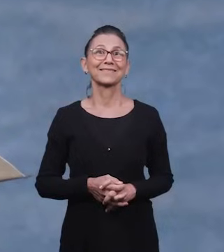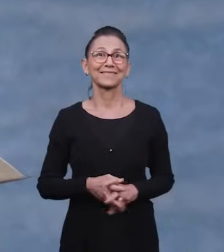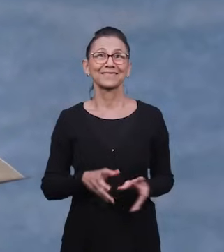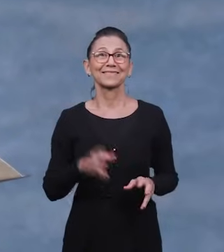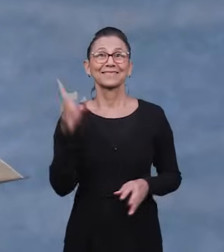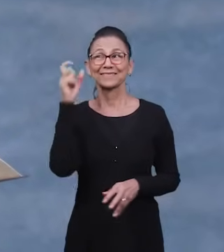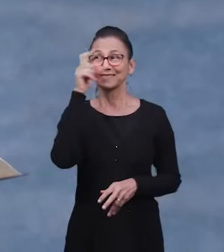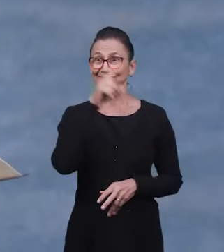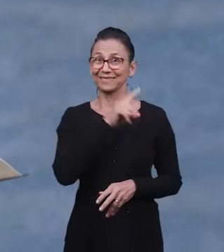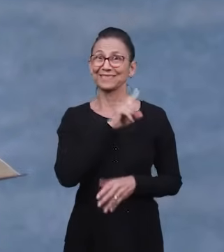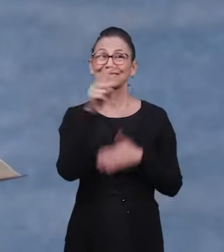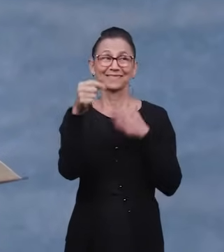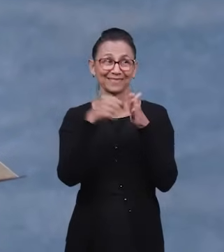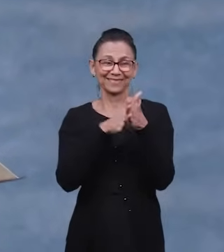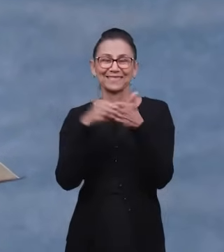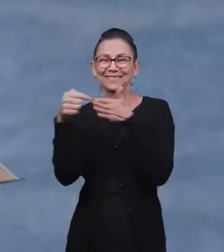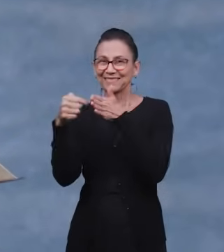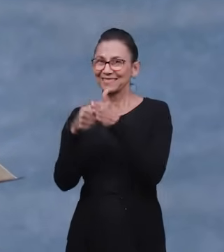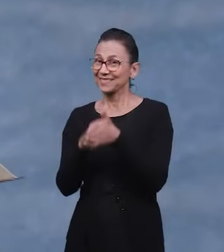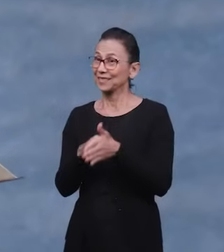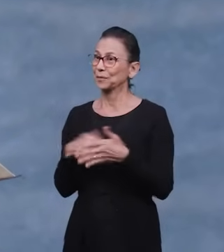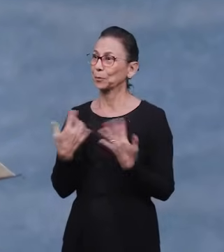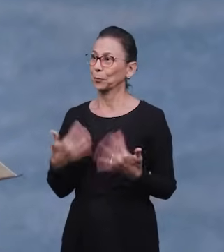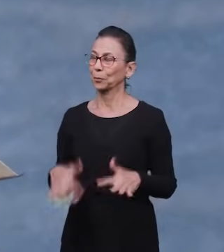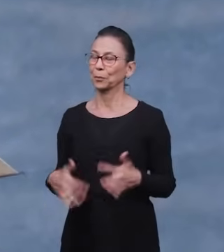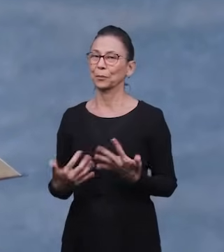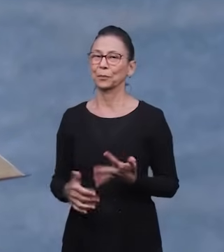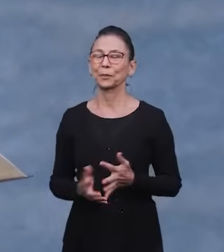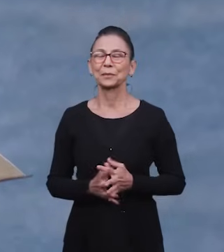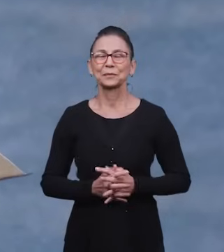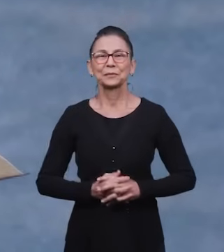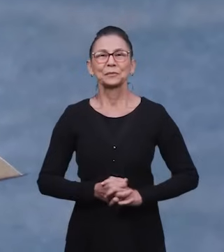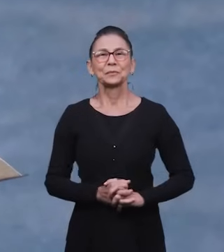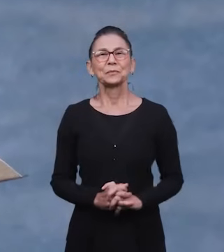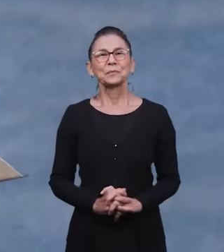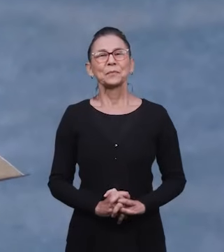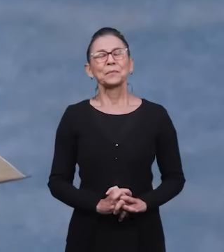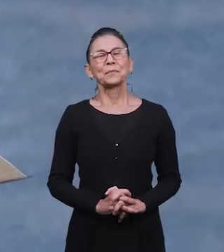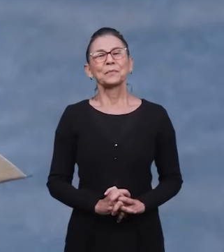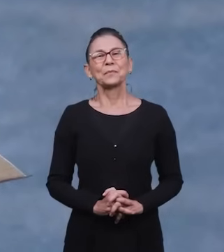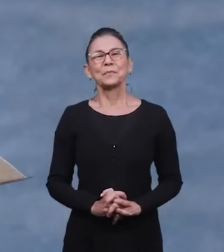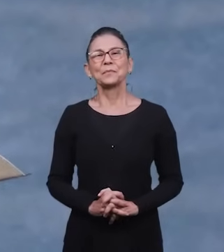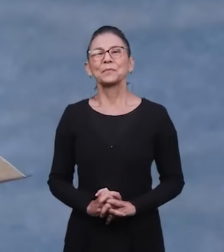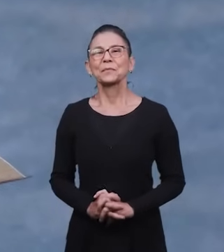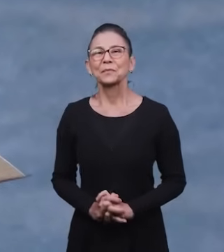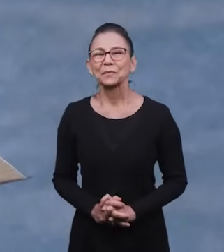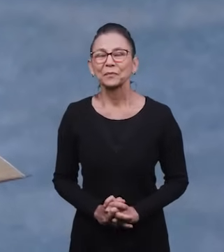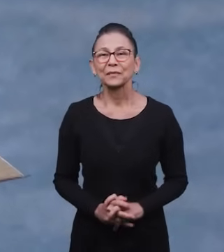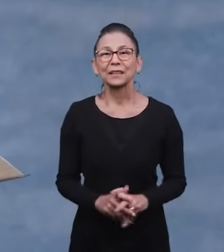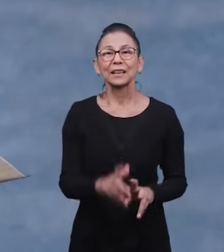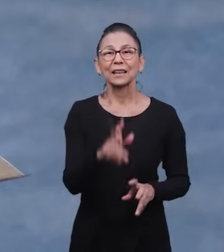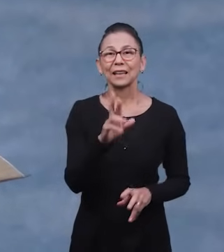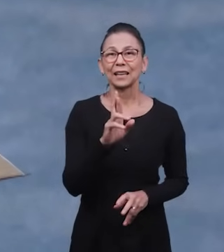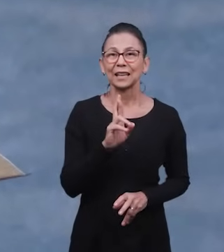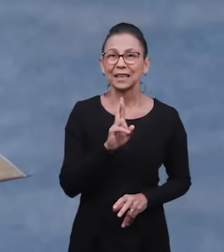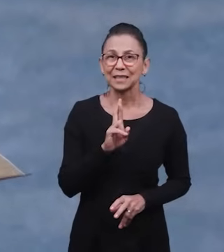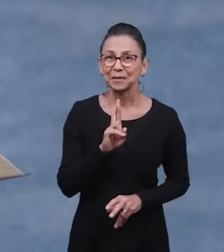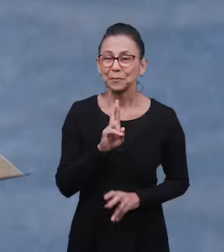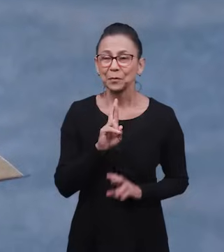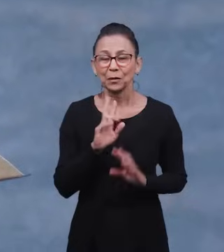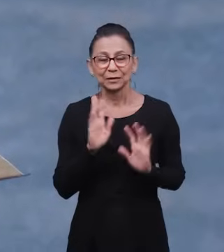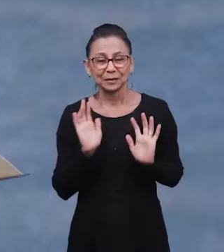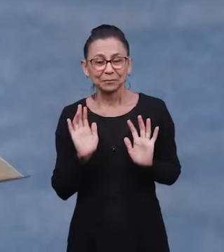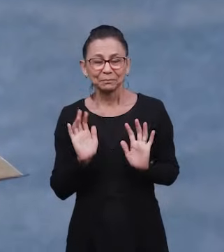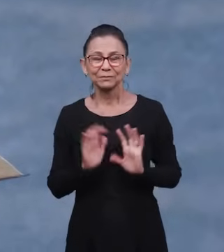perguntas são difíceis, né? A gente responde aqui e nem sabe por quê, não, porque não é fácil responder. E outra coisa, às vezes a pessoa, quando você traz a